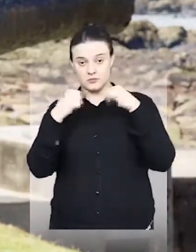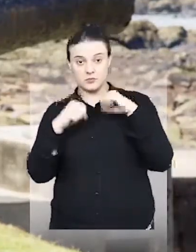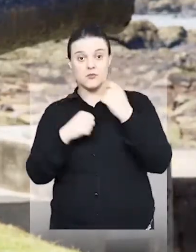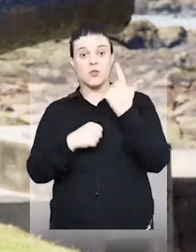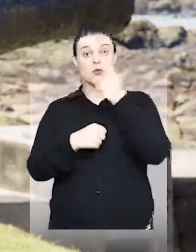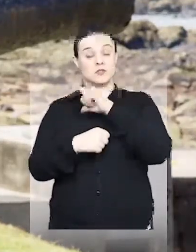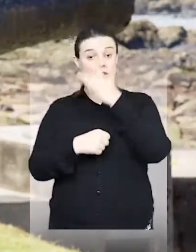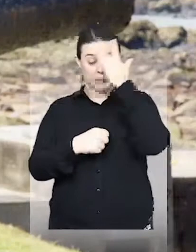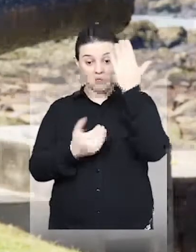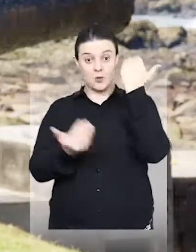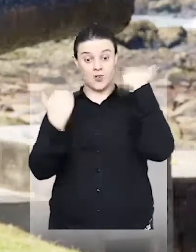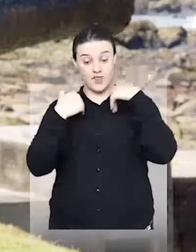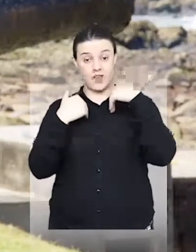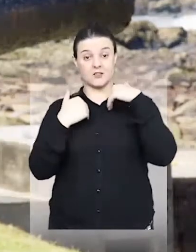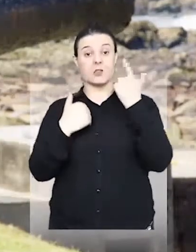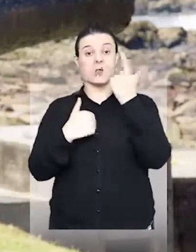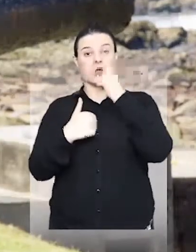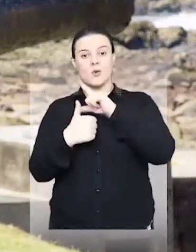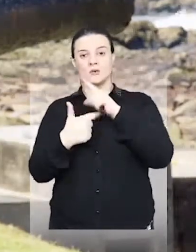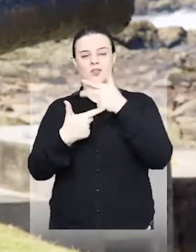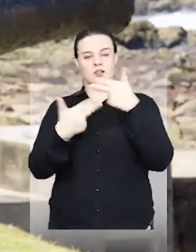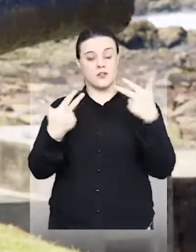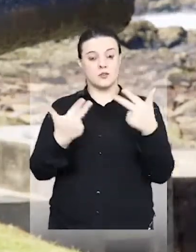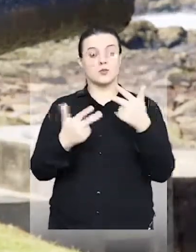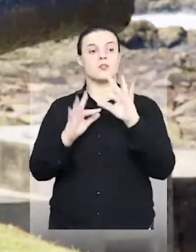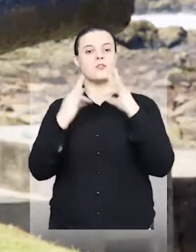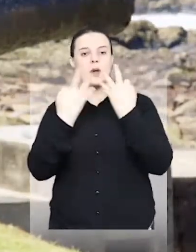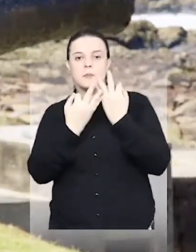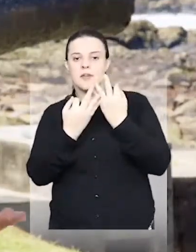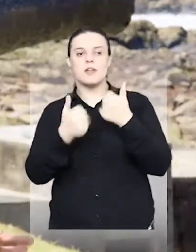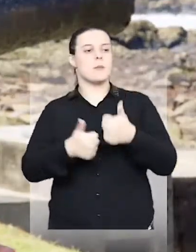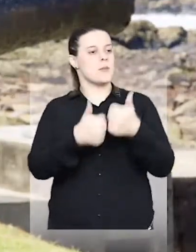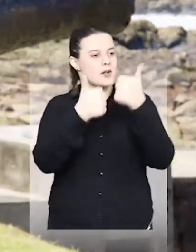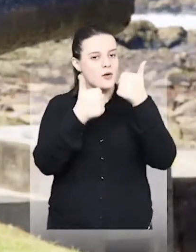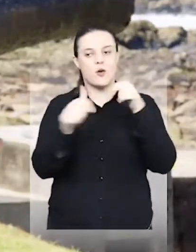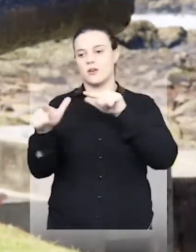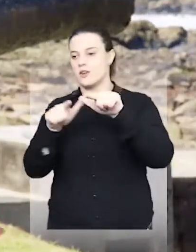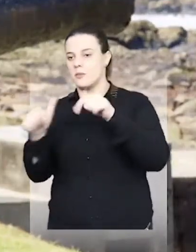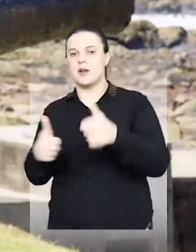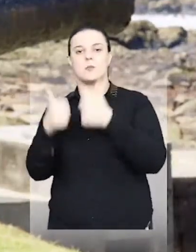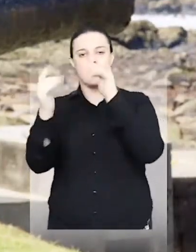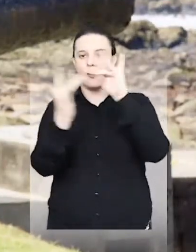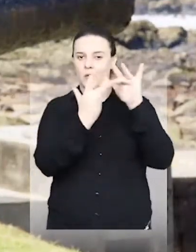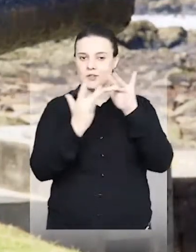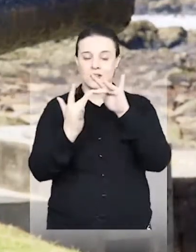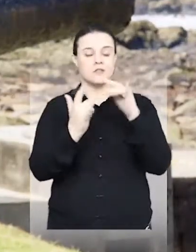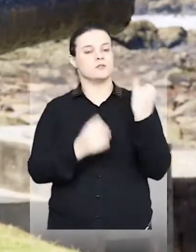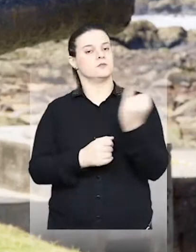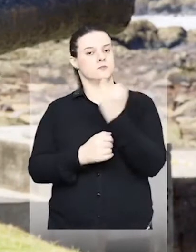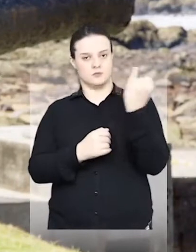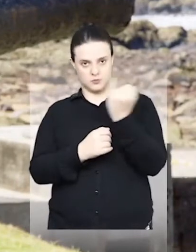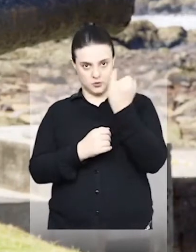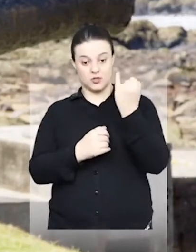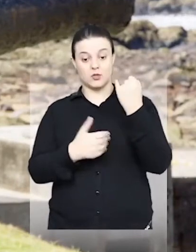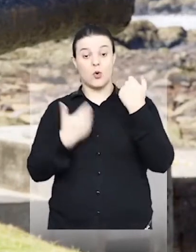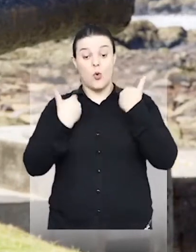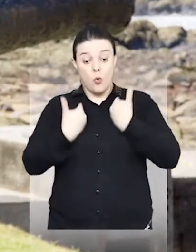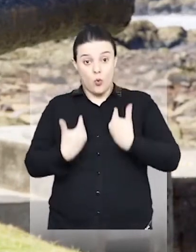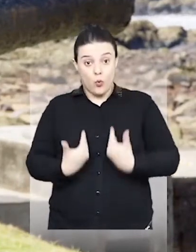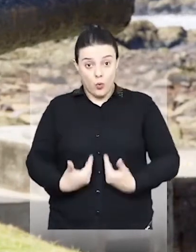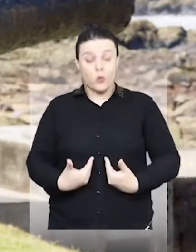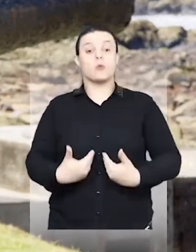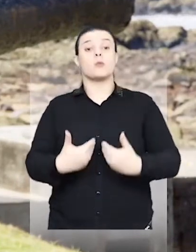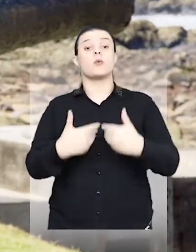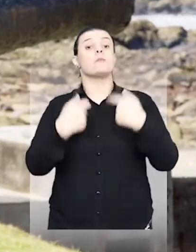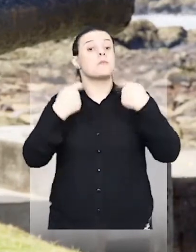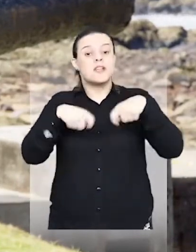atividade física, você gera isso, então você vai lidar melhor com a sua família, vai lidar melhor no seu trabalho, então isso é fundamental. O corpo